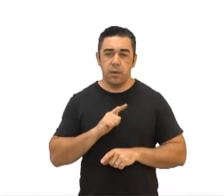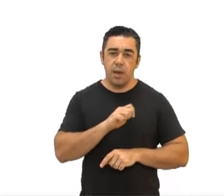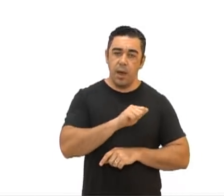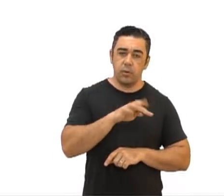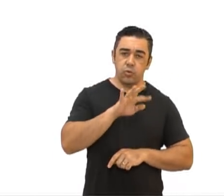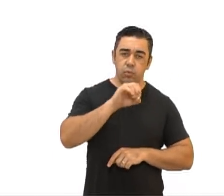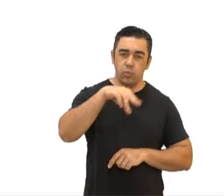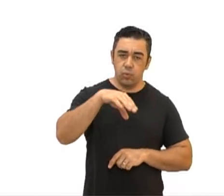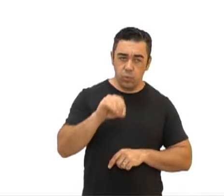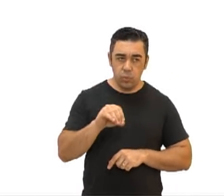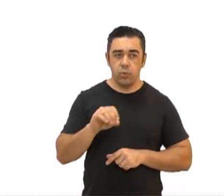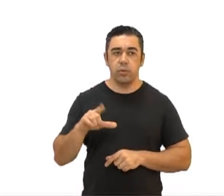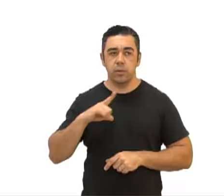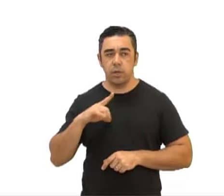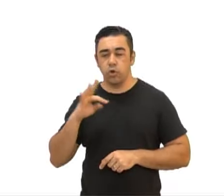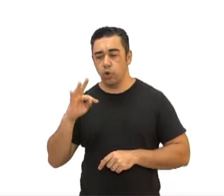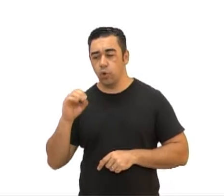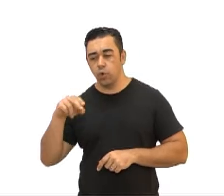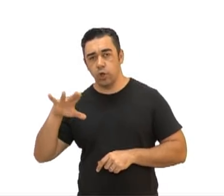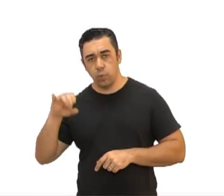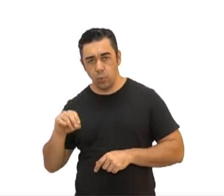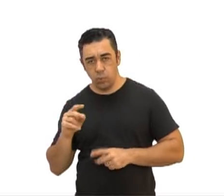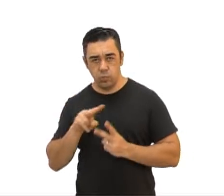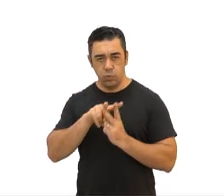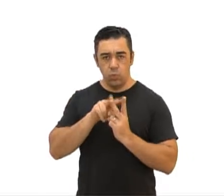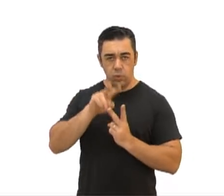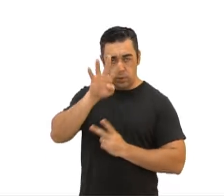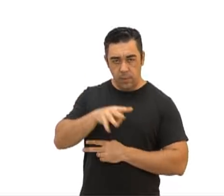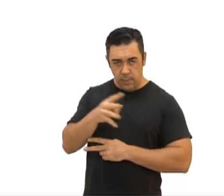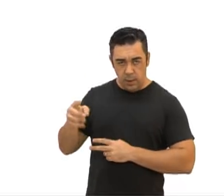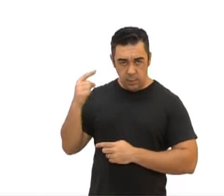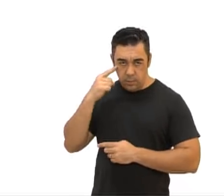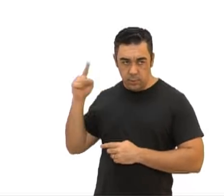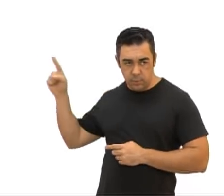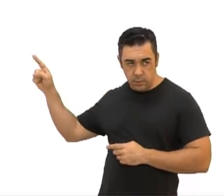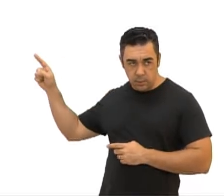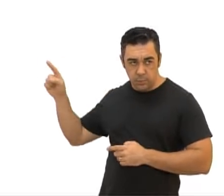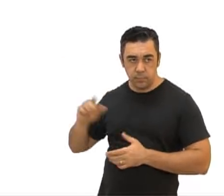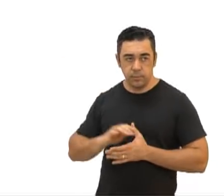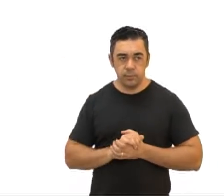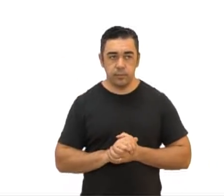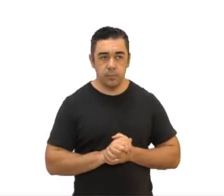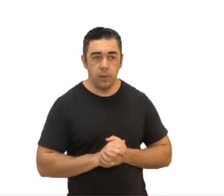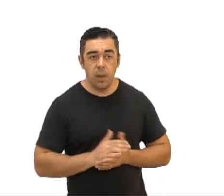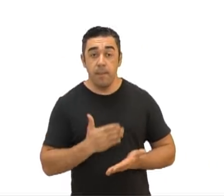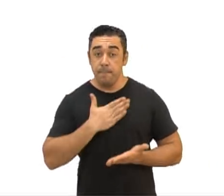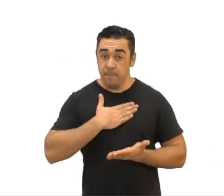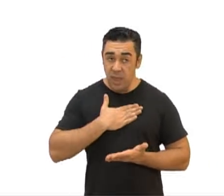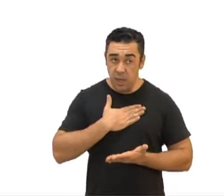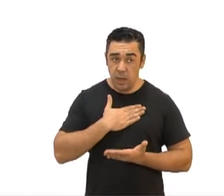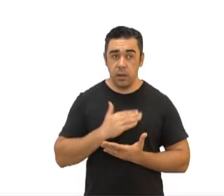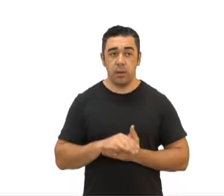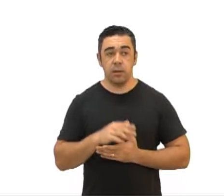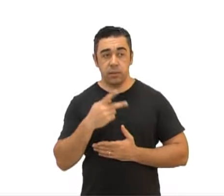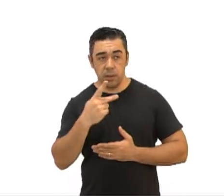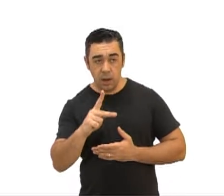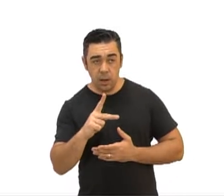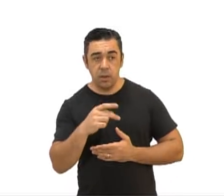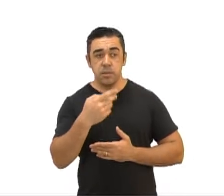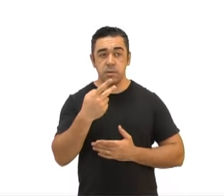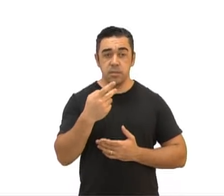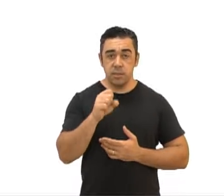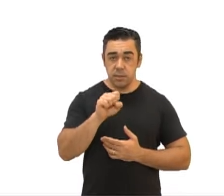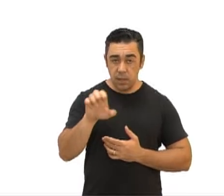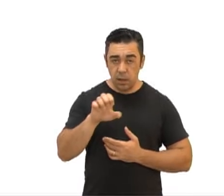e no caso tônico. Né? Como que a gente vê isso? Então, vejam lá, no átono a gente tem o me, o te, o